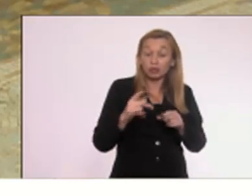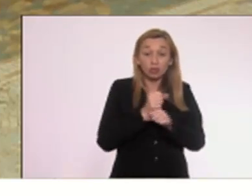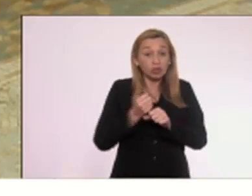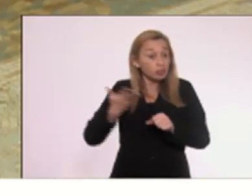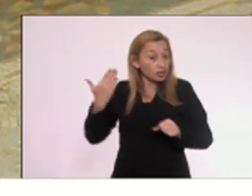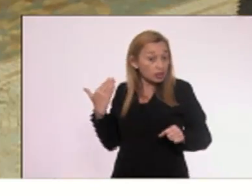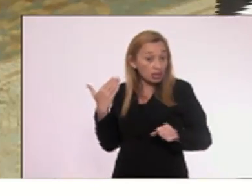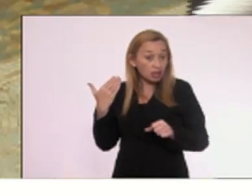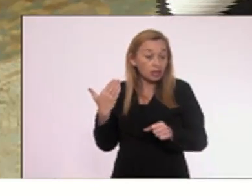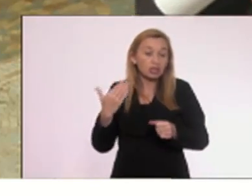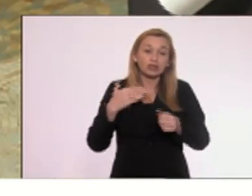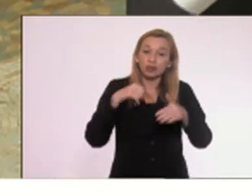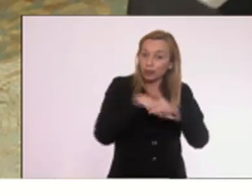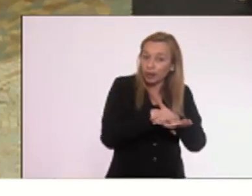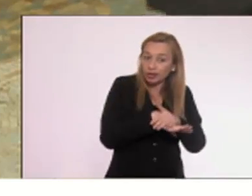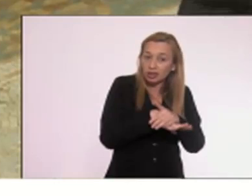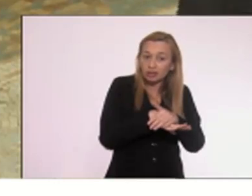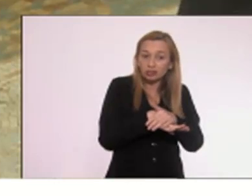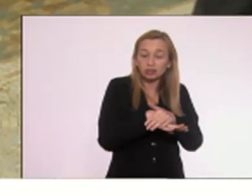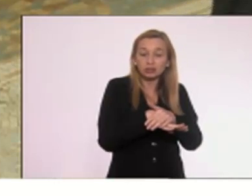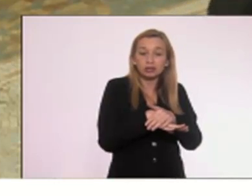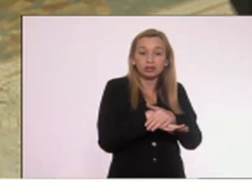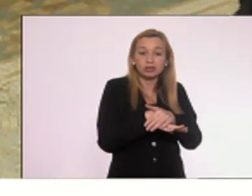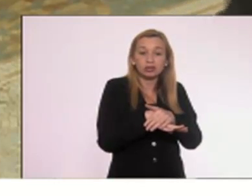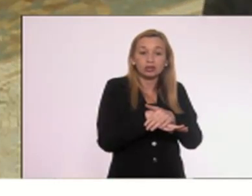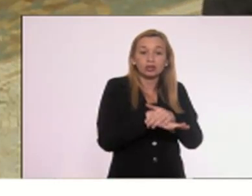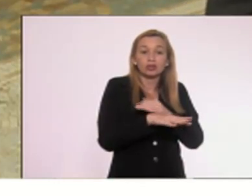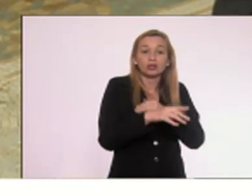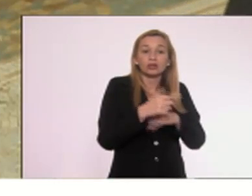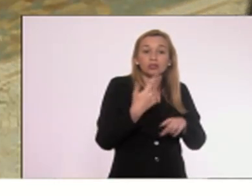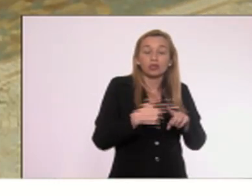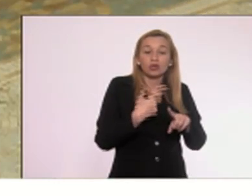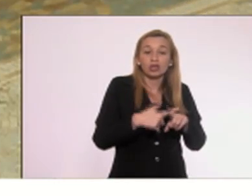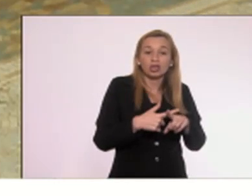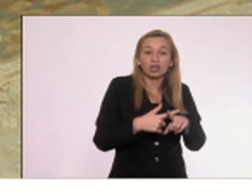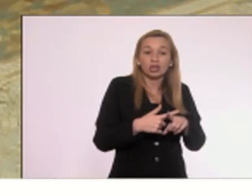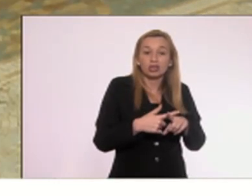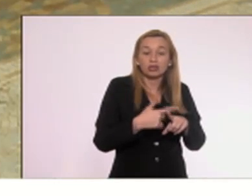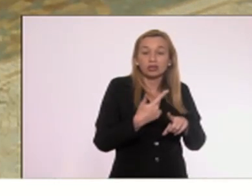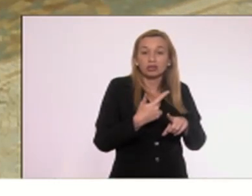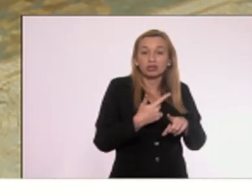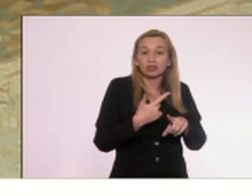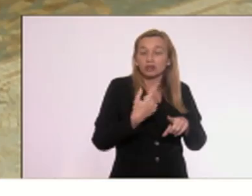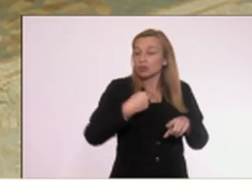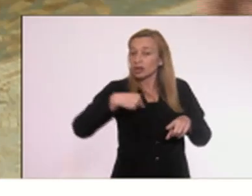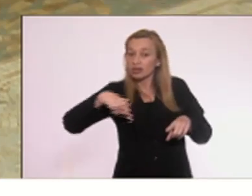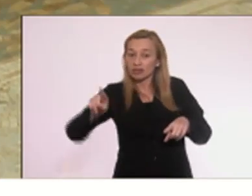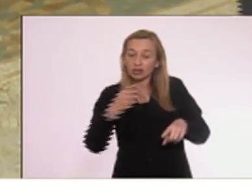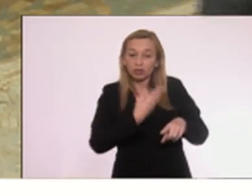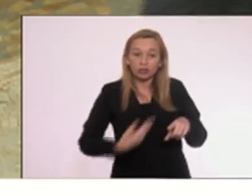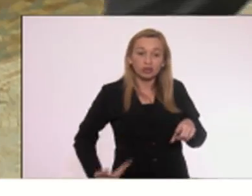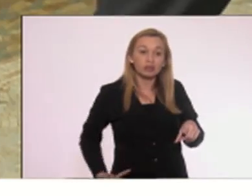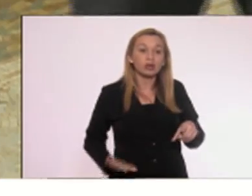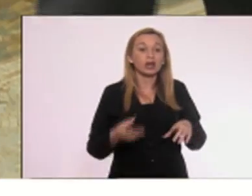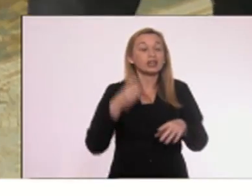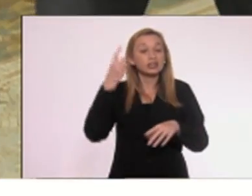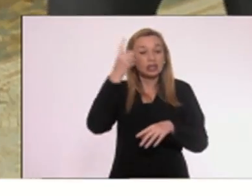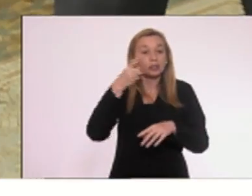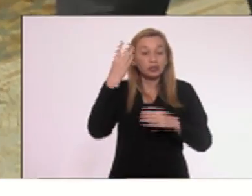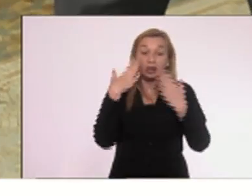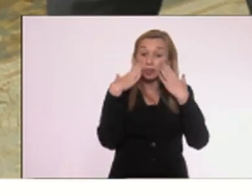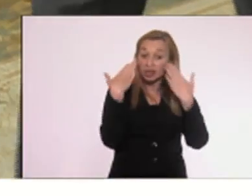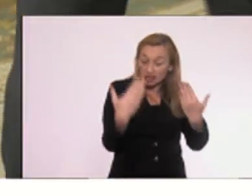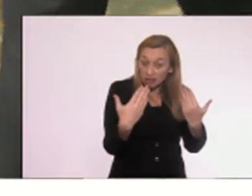passada, ele foi arquivado porque não foi sancionado pelo governador, foi vetado integralmente, a deputada apresentou